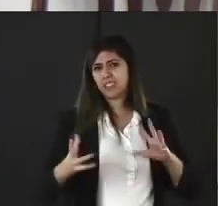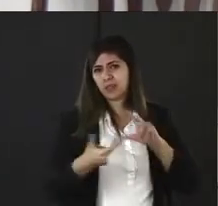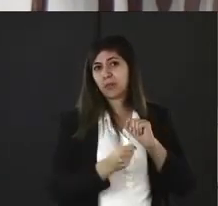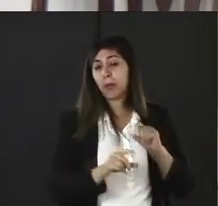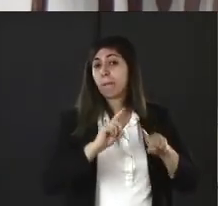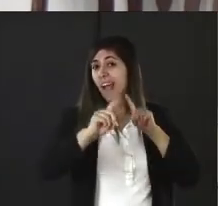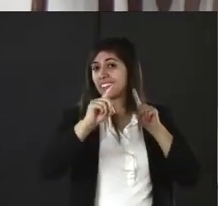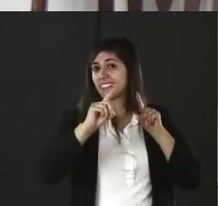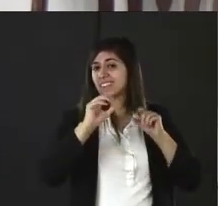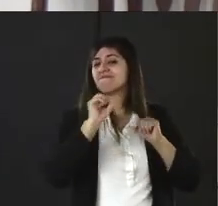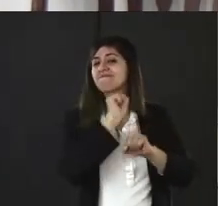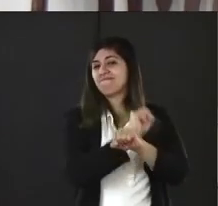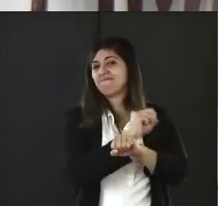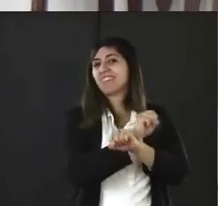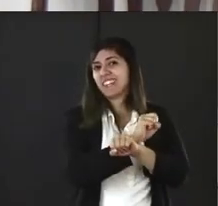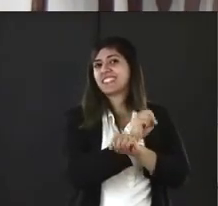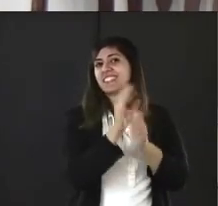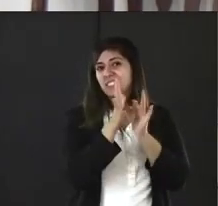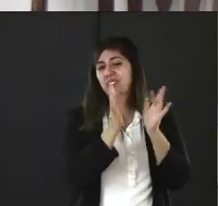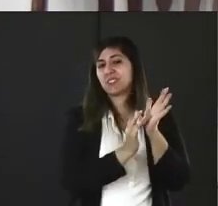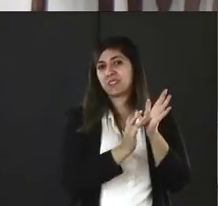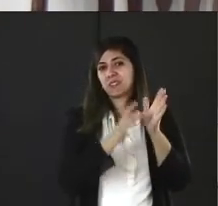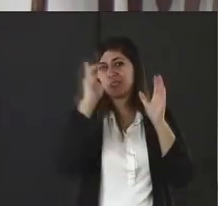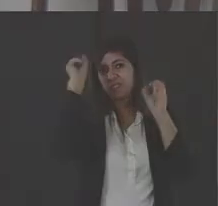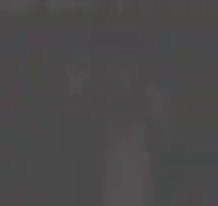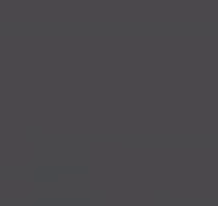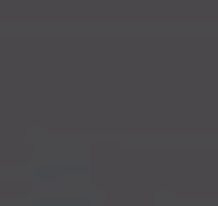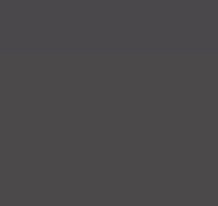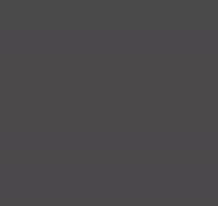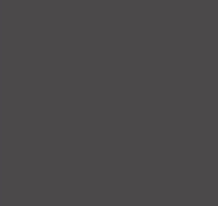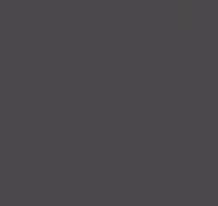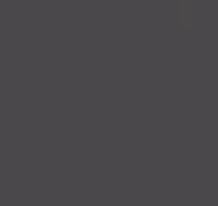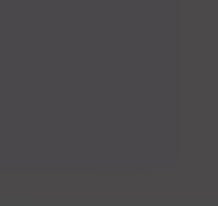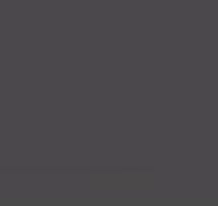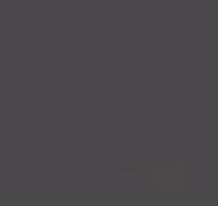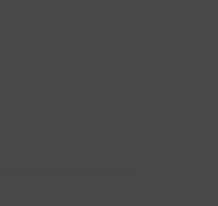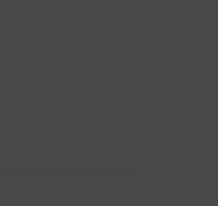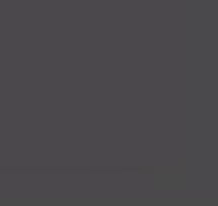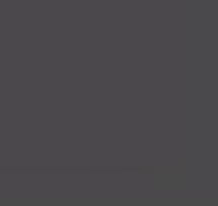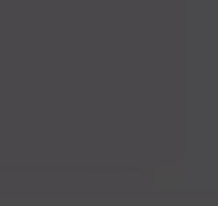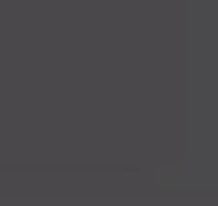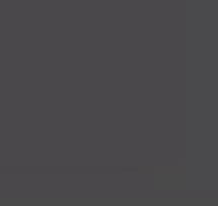esperança de sempre deus abençoe em nome de jesus